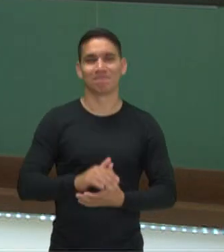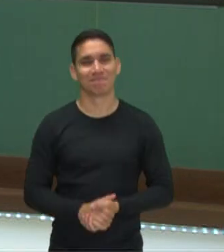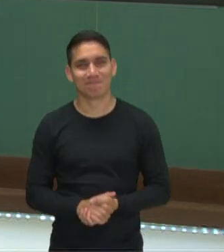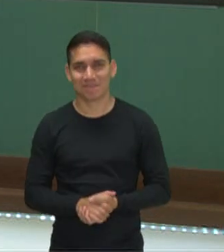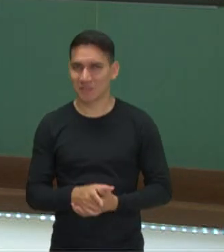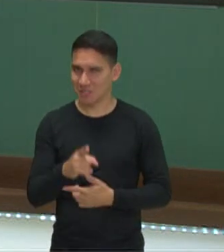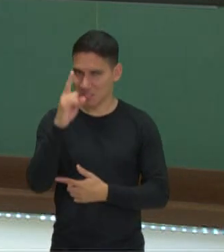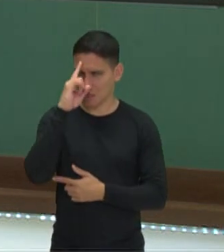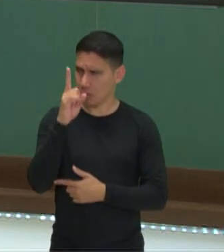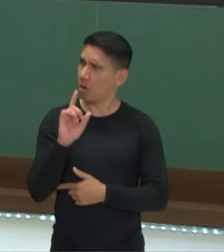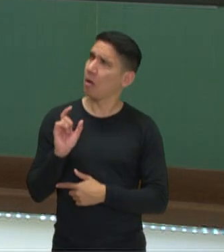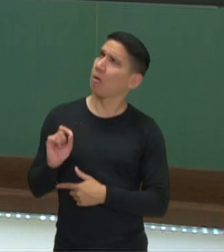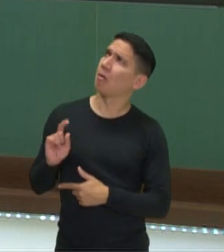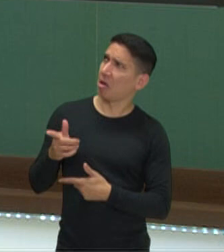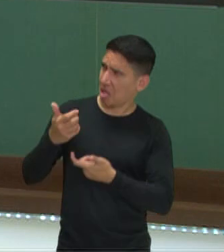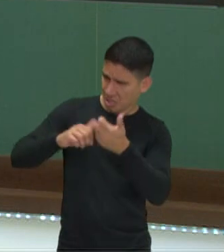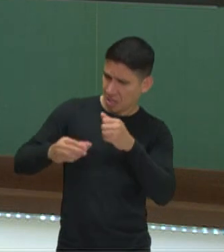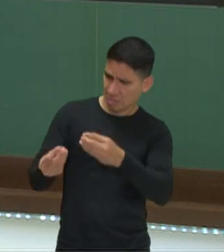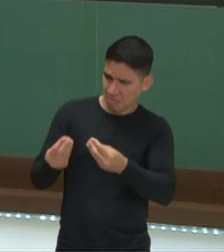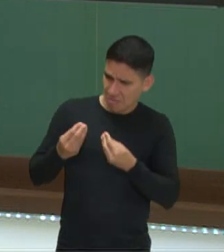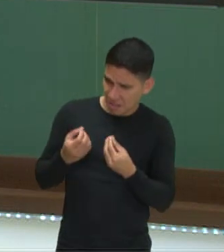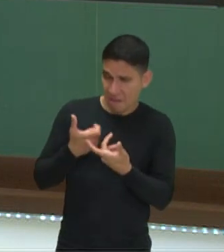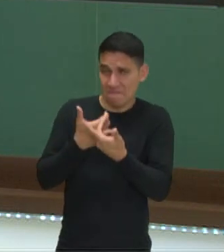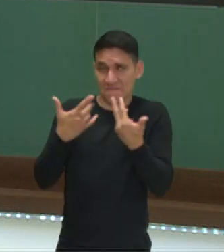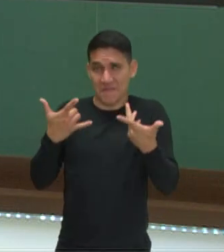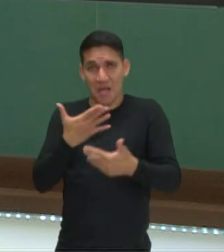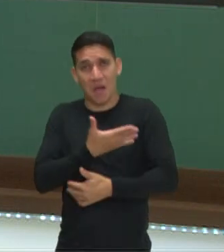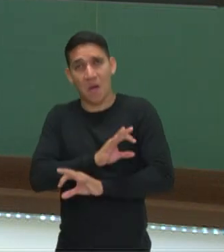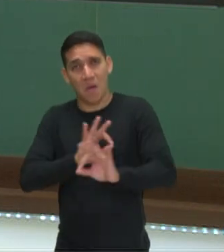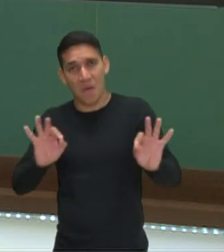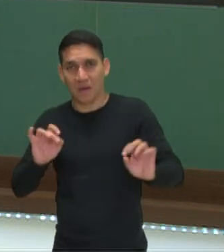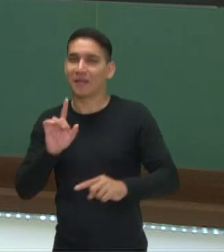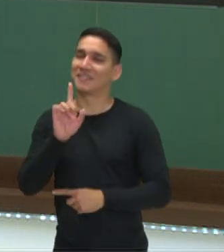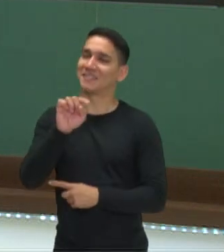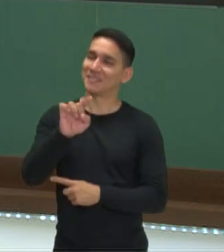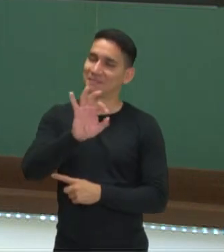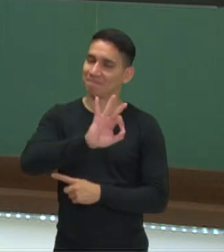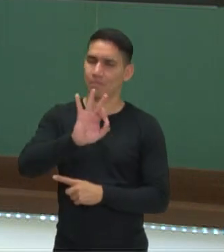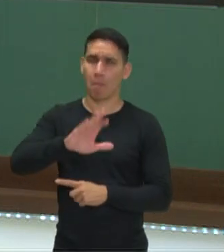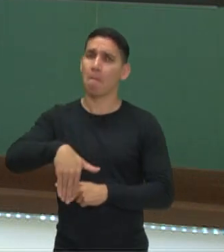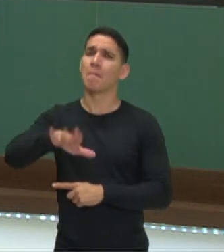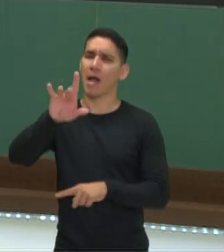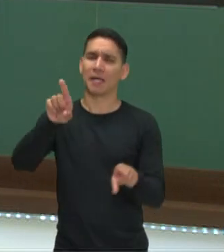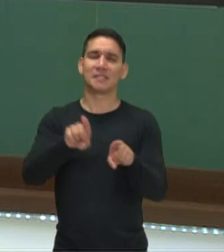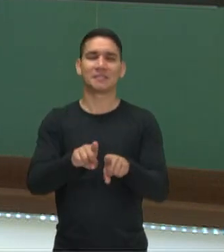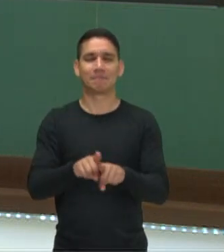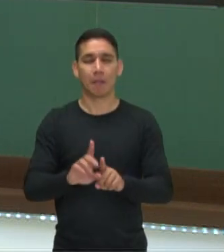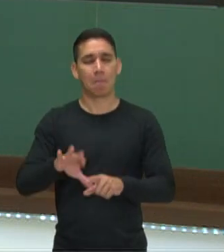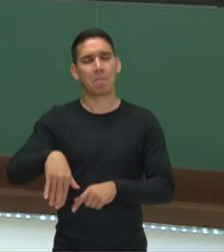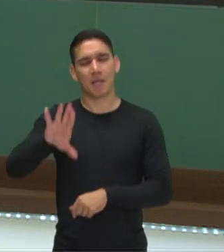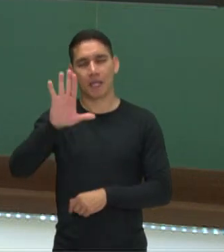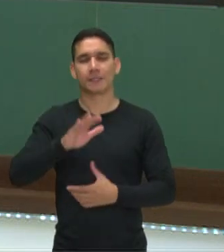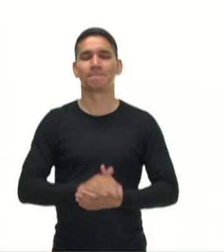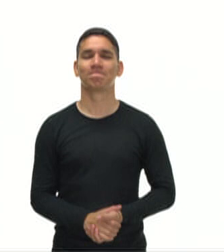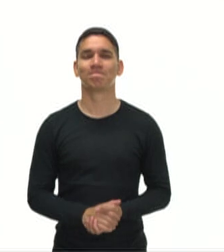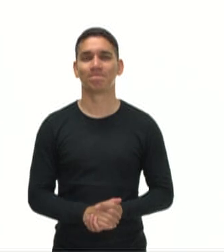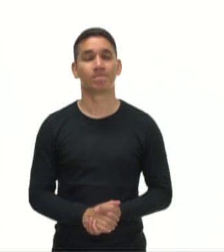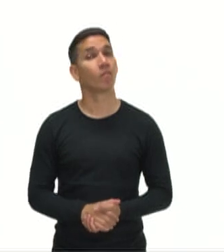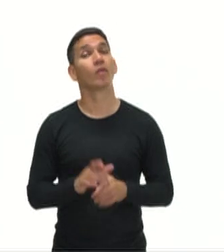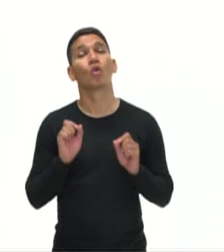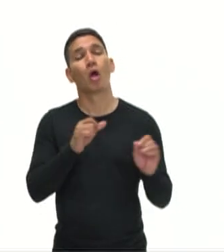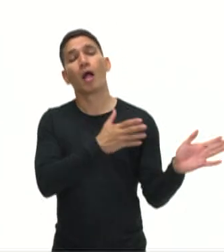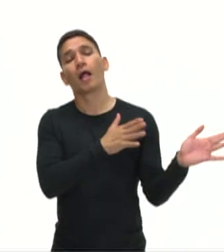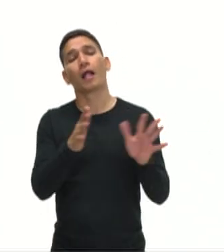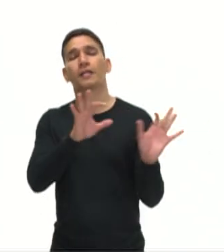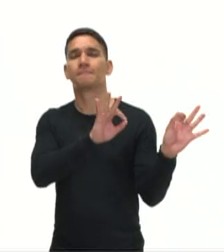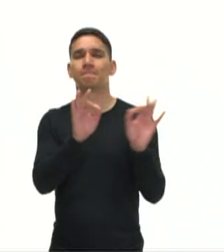Nem sabia, professor, que a química iria me dar tantas coisas boas assim. Muito mais ainda, hein? Muito mais. O que nós